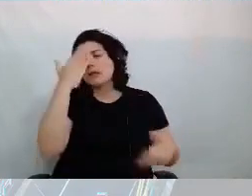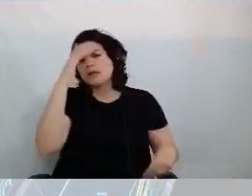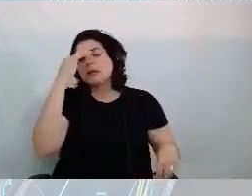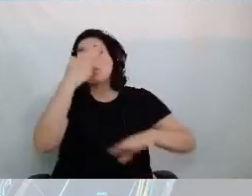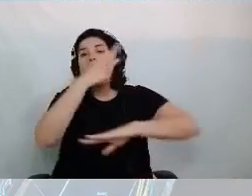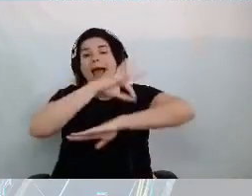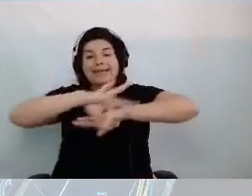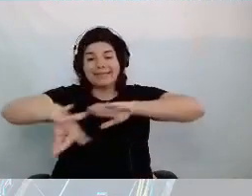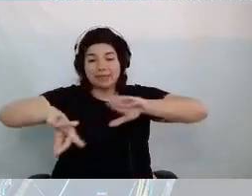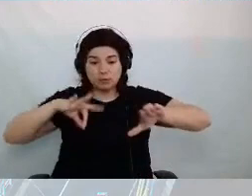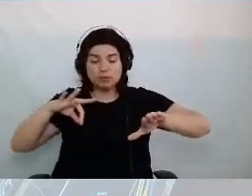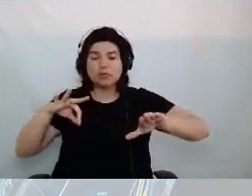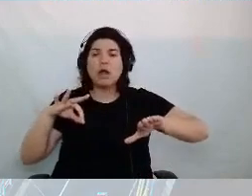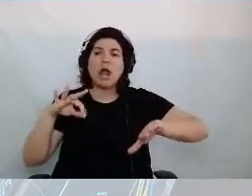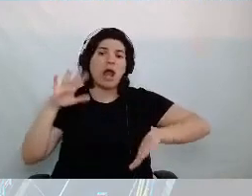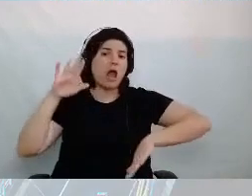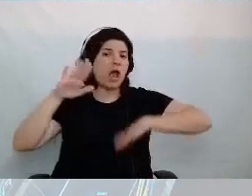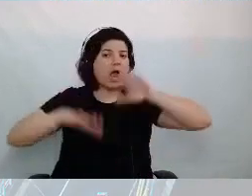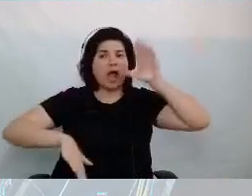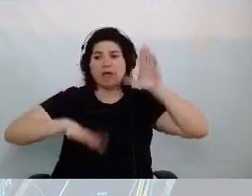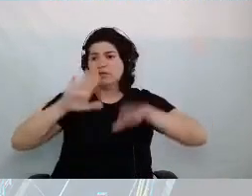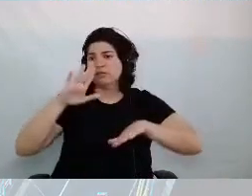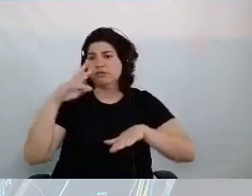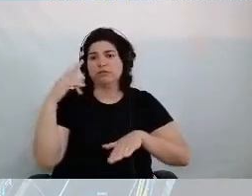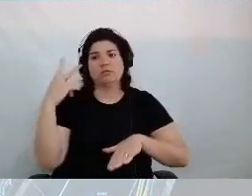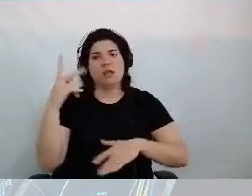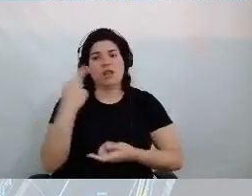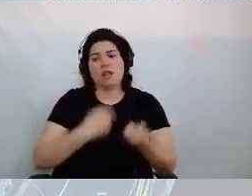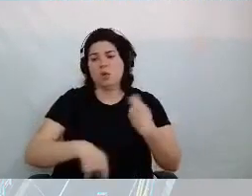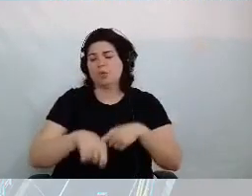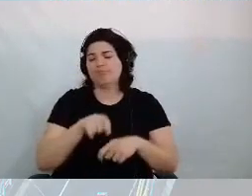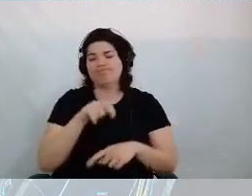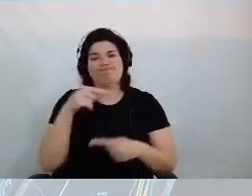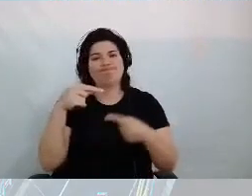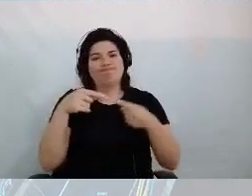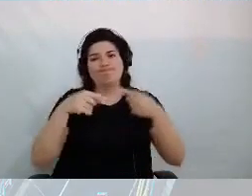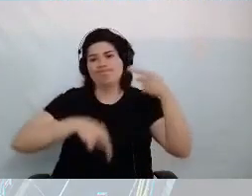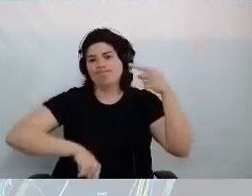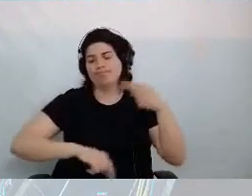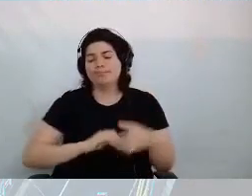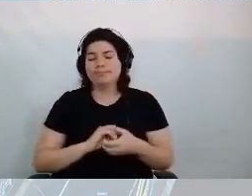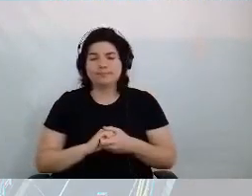aplicação não atende à necessidade de negócio. É